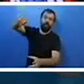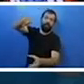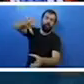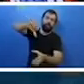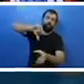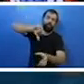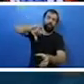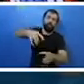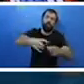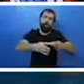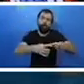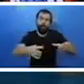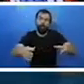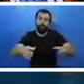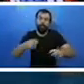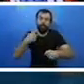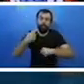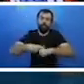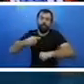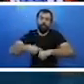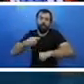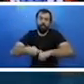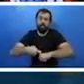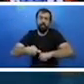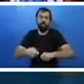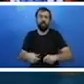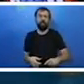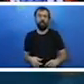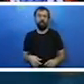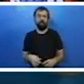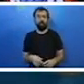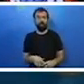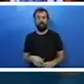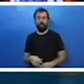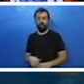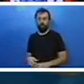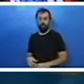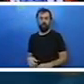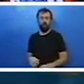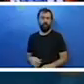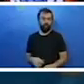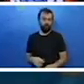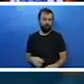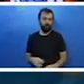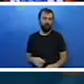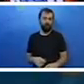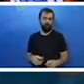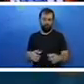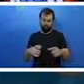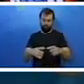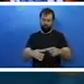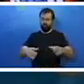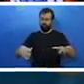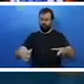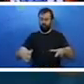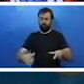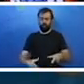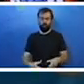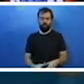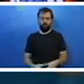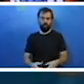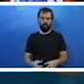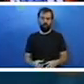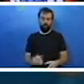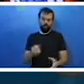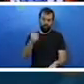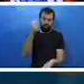coroa. Estou sabendo que tem gente escondendo ouro em pó em bota, bolso, ferradura, até debaixo da unha. Em